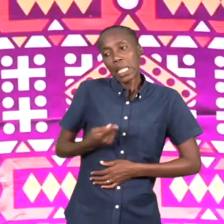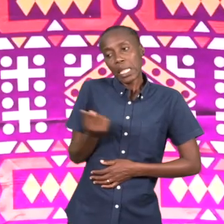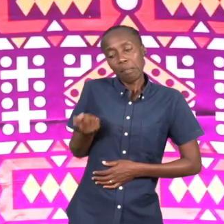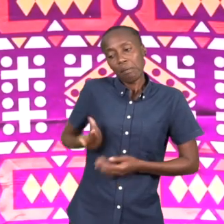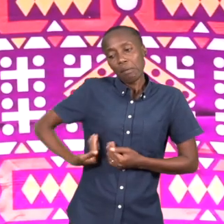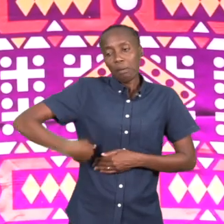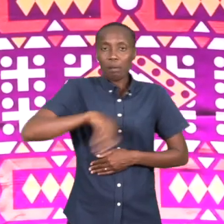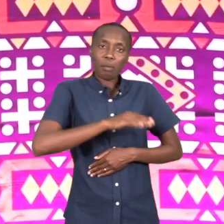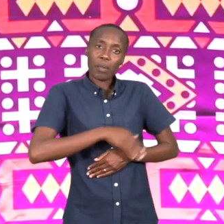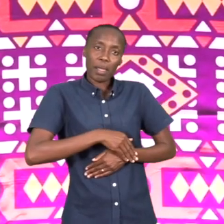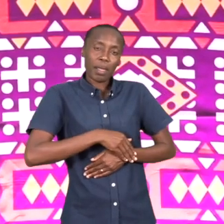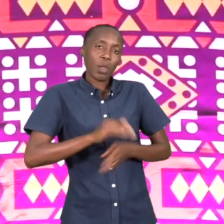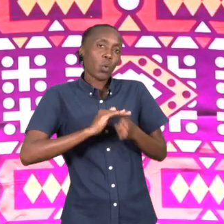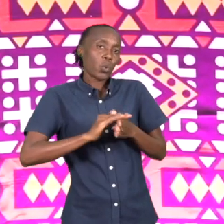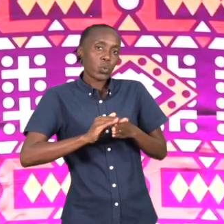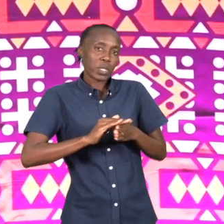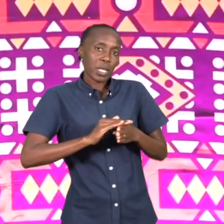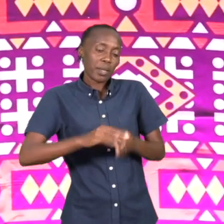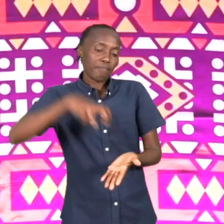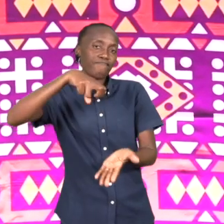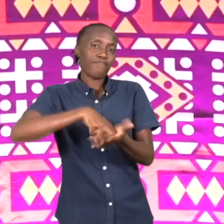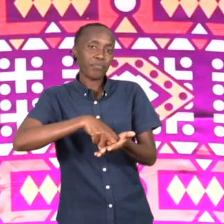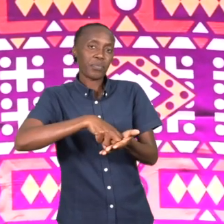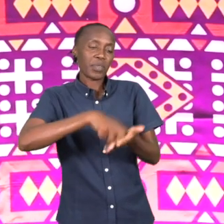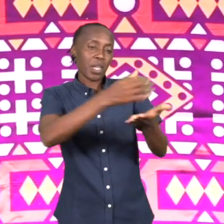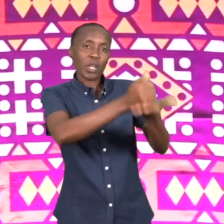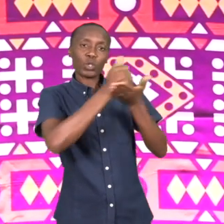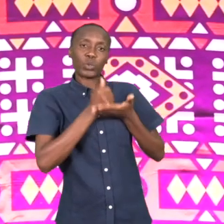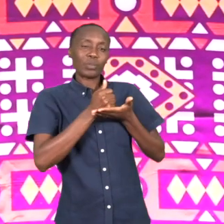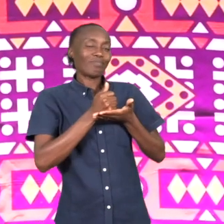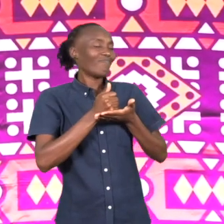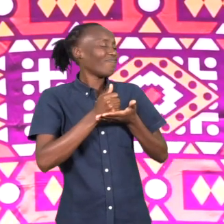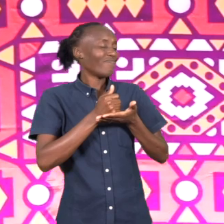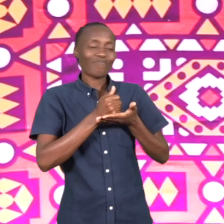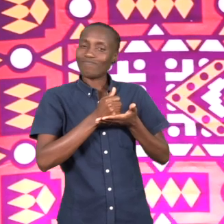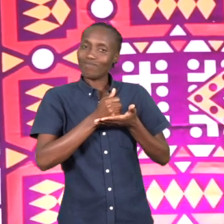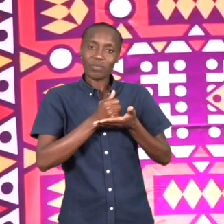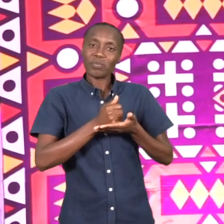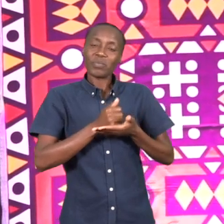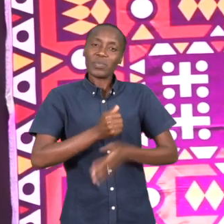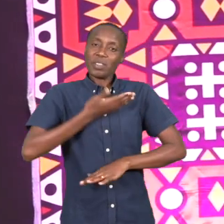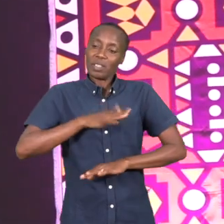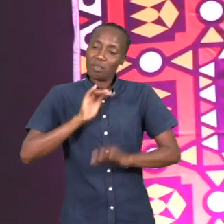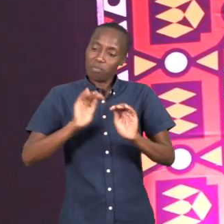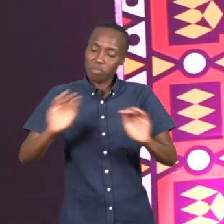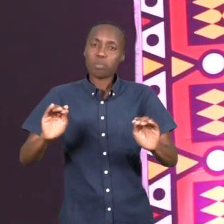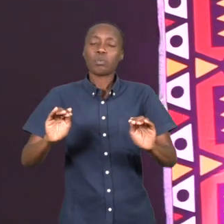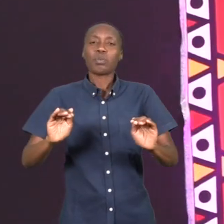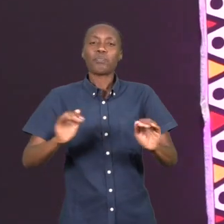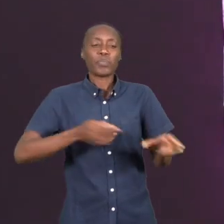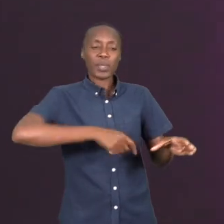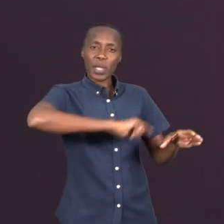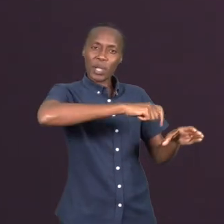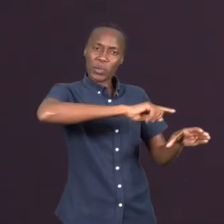homens de capulana ajoelhados para nos servir. Quero apenas reivindicar que a cozinha não deve nunca fechar as portas